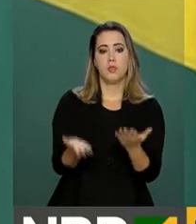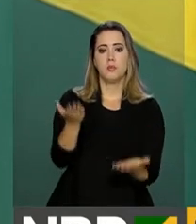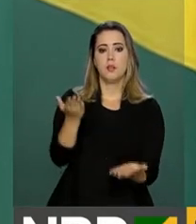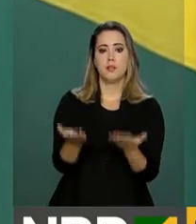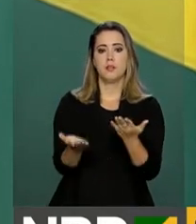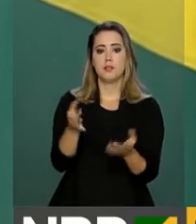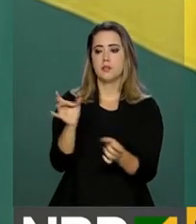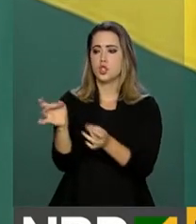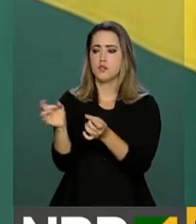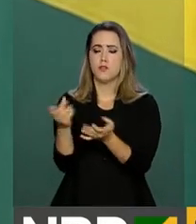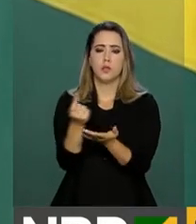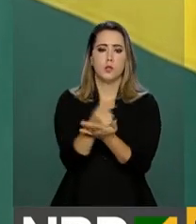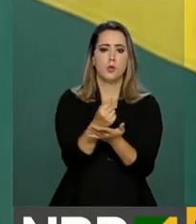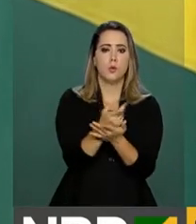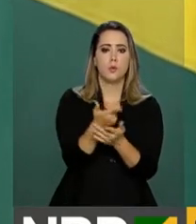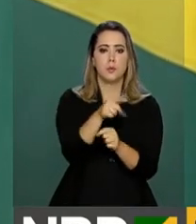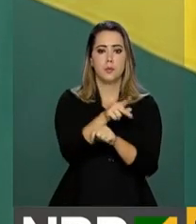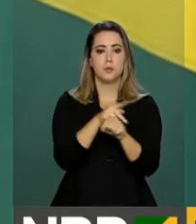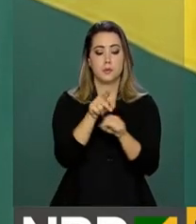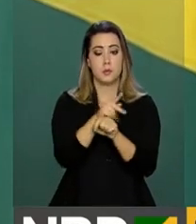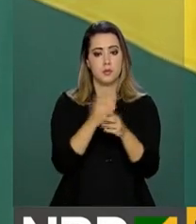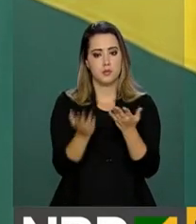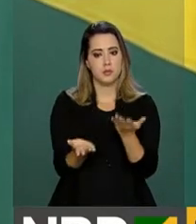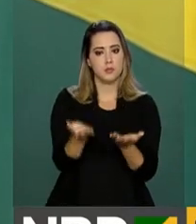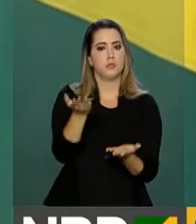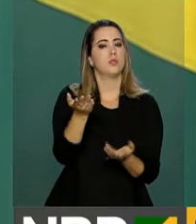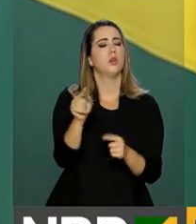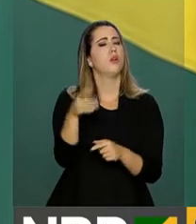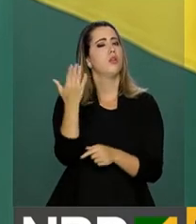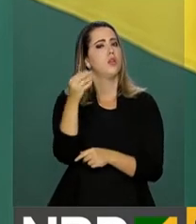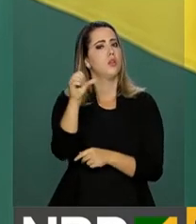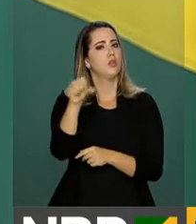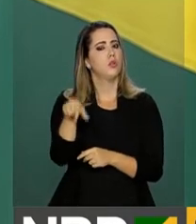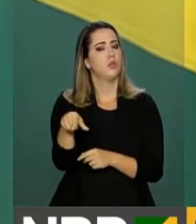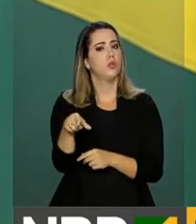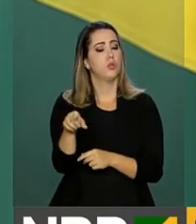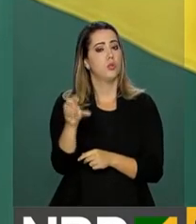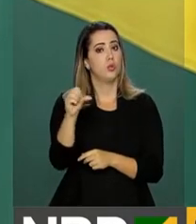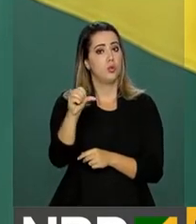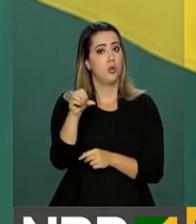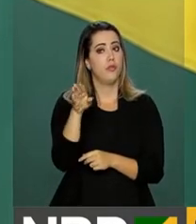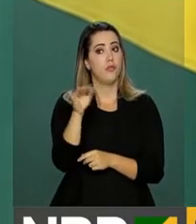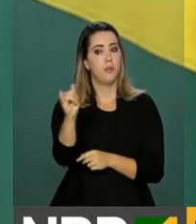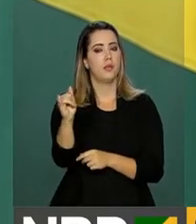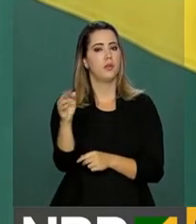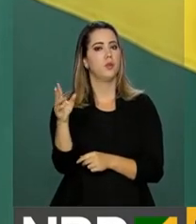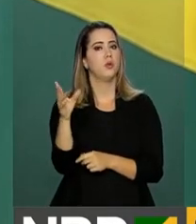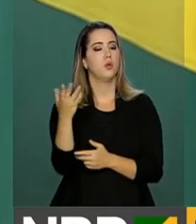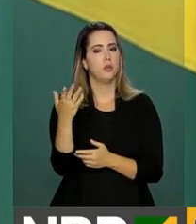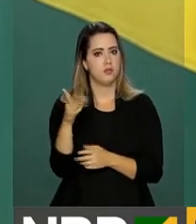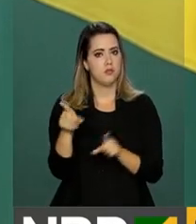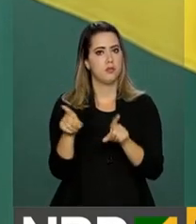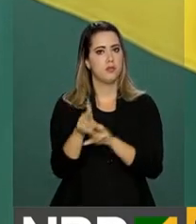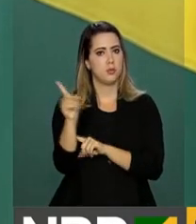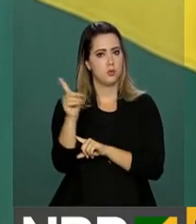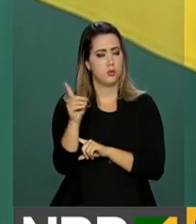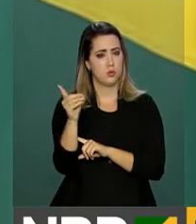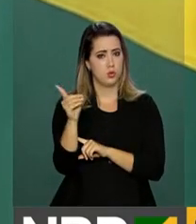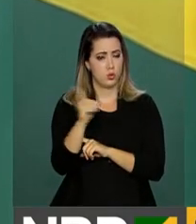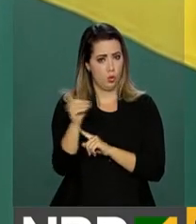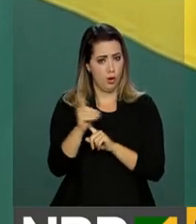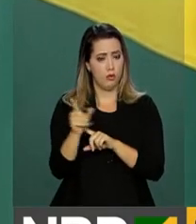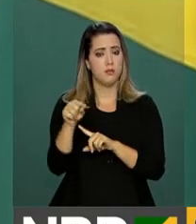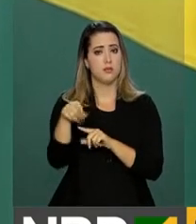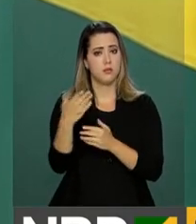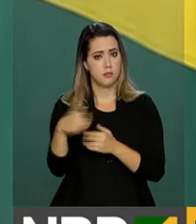19 bilhões e meio mais ou menos já está hoje 58 bilhões e meio